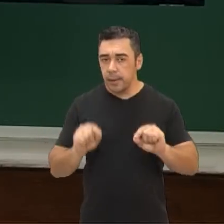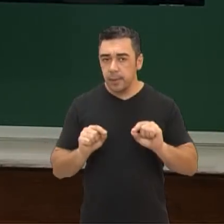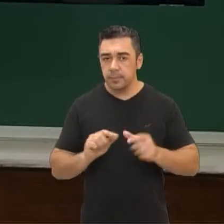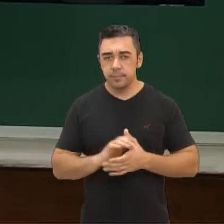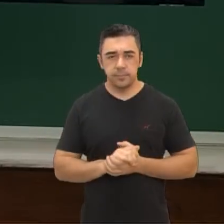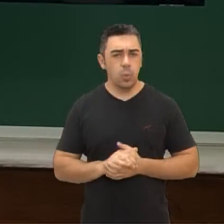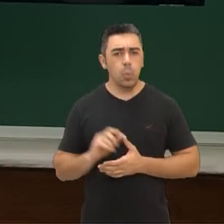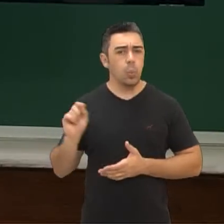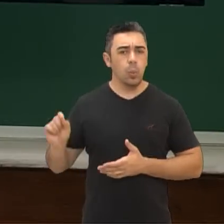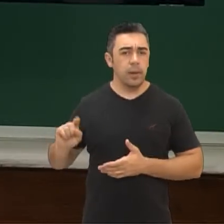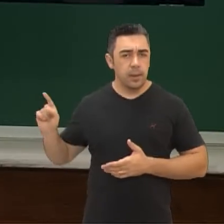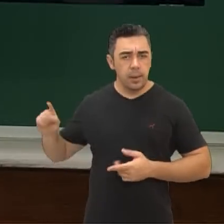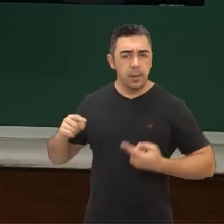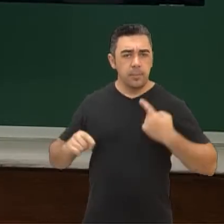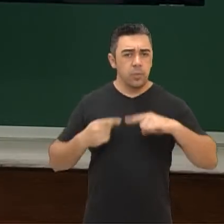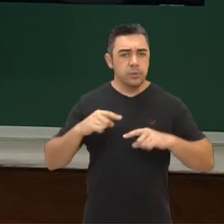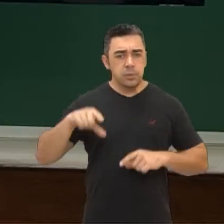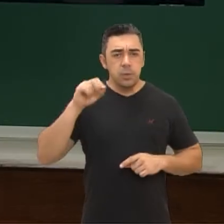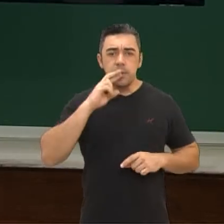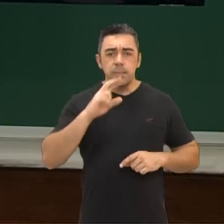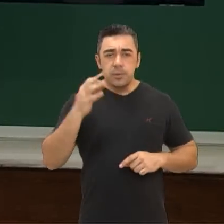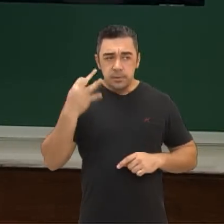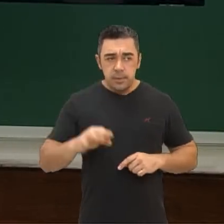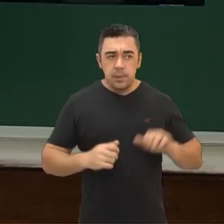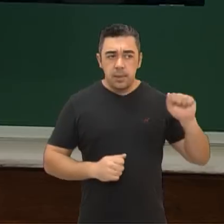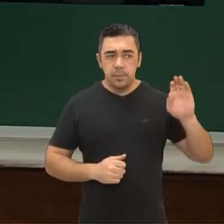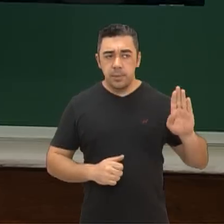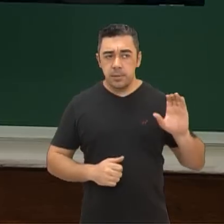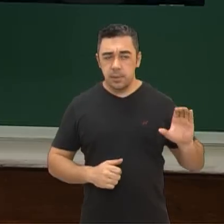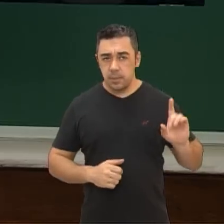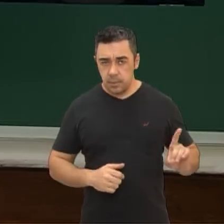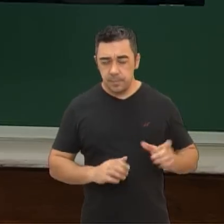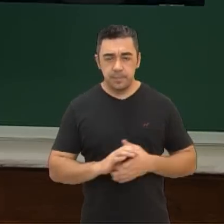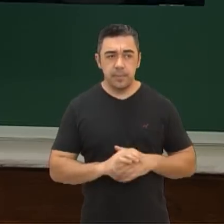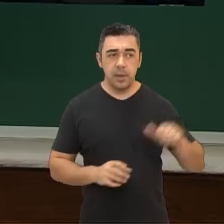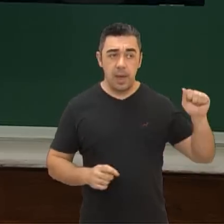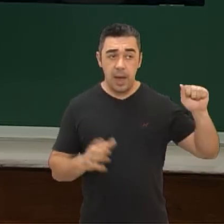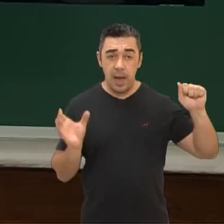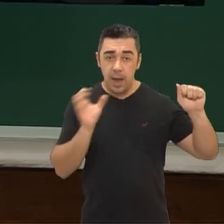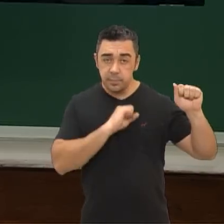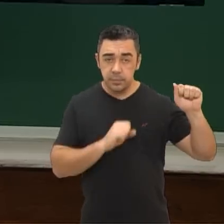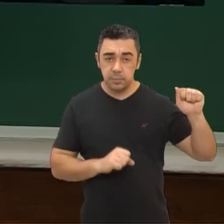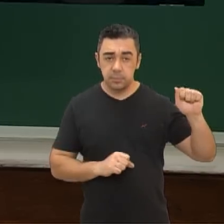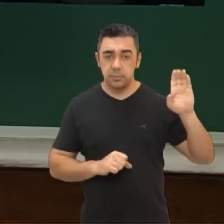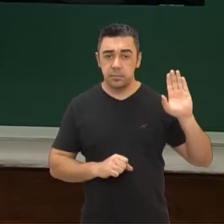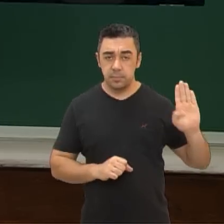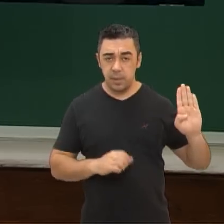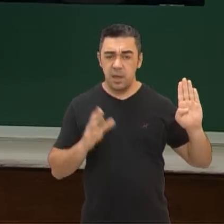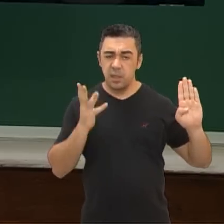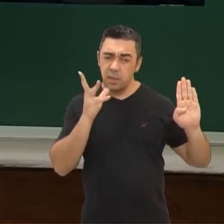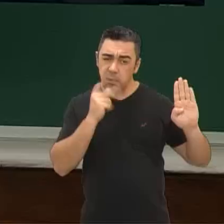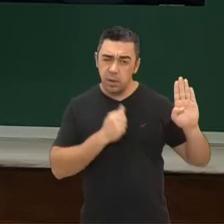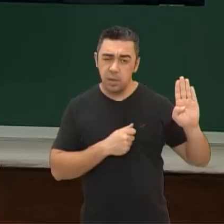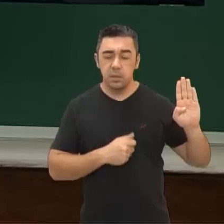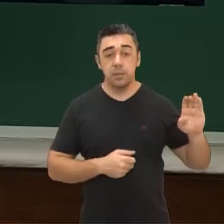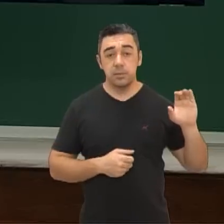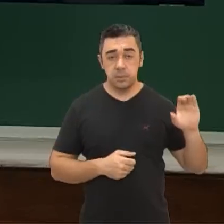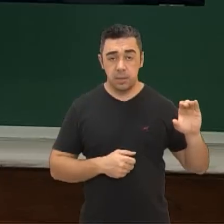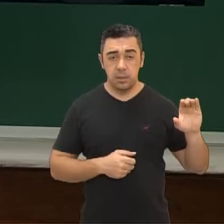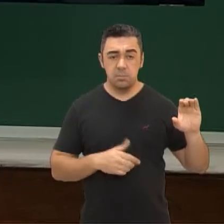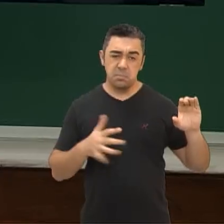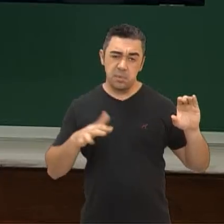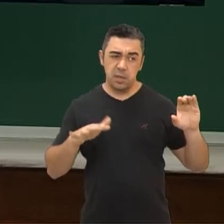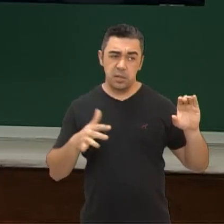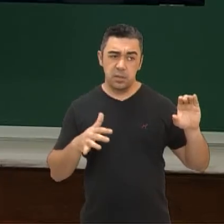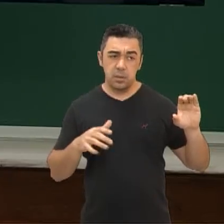ser ligeiro, pois a velocidade é uma das características do desafio. Então, sobre a embolada, é um